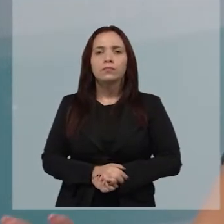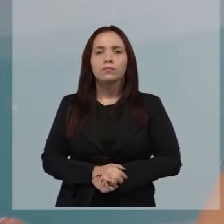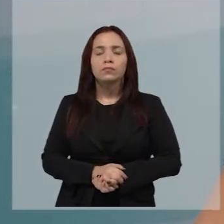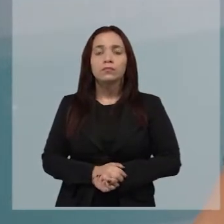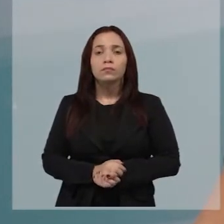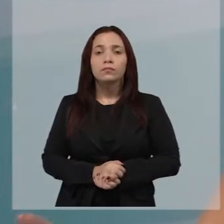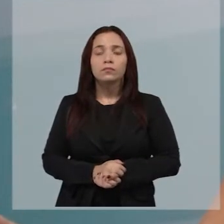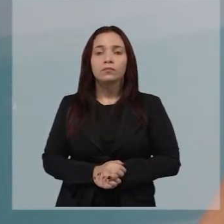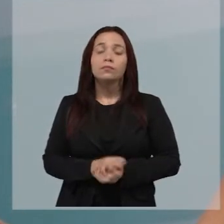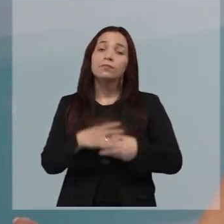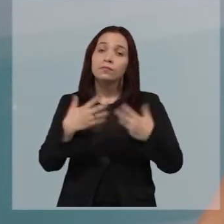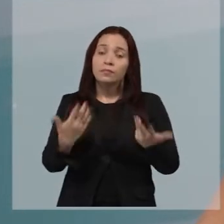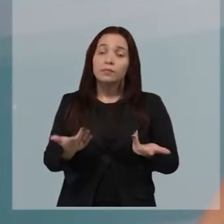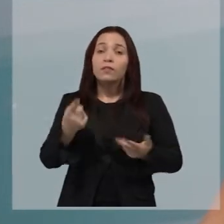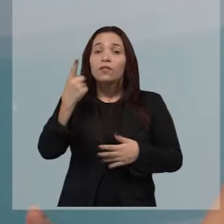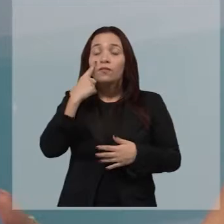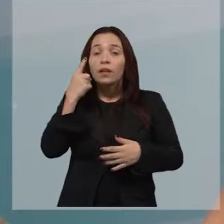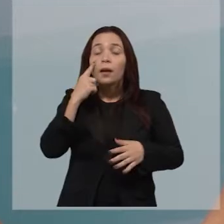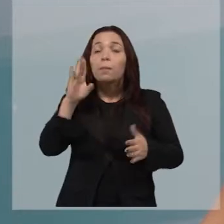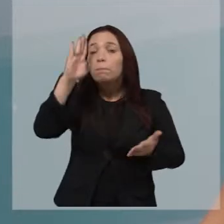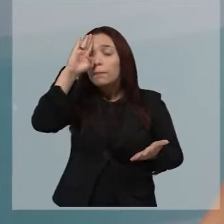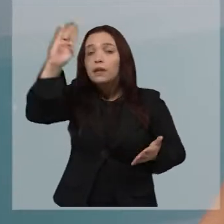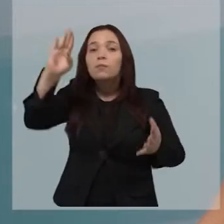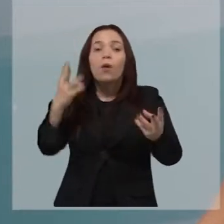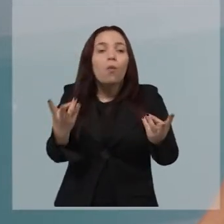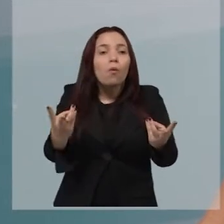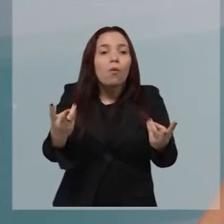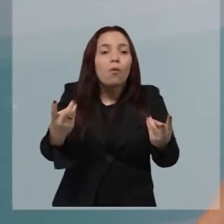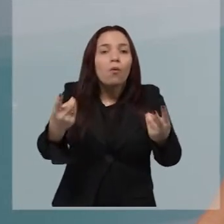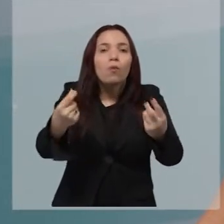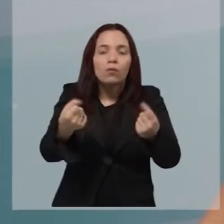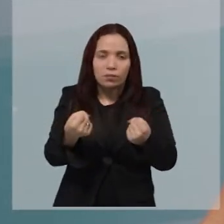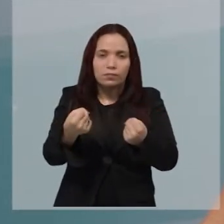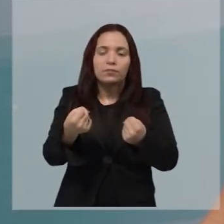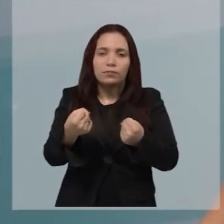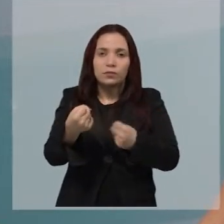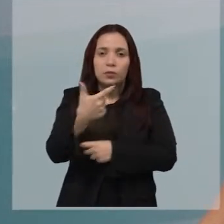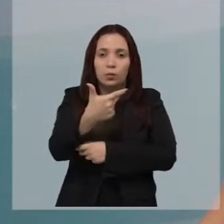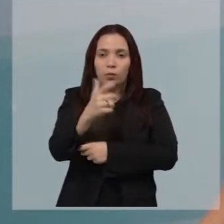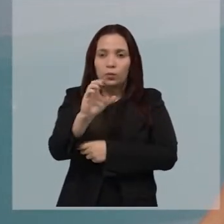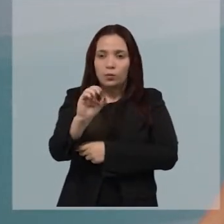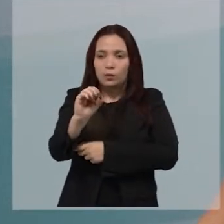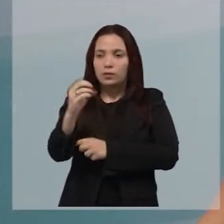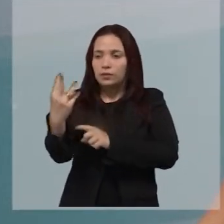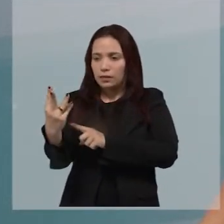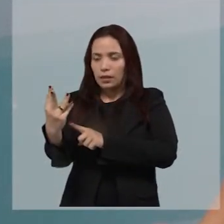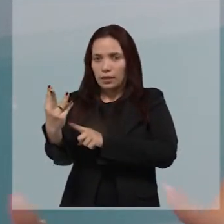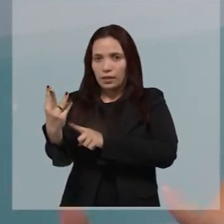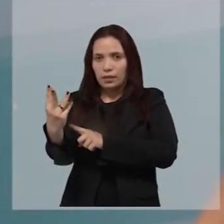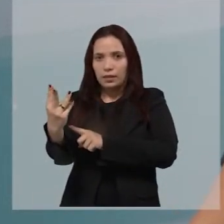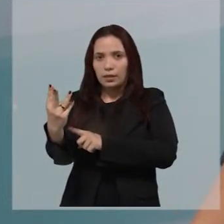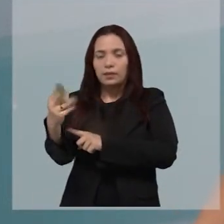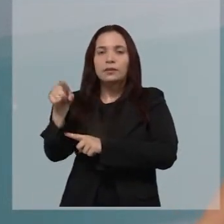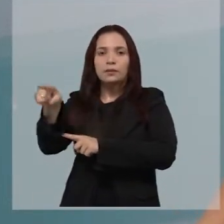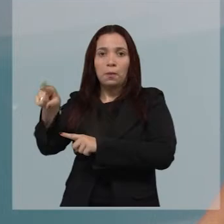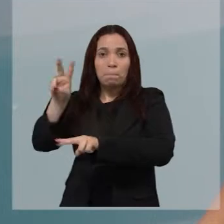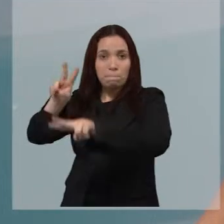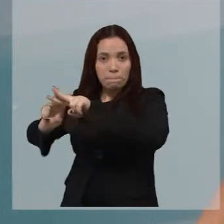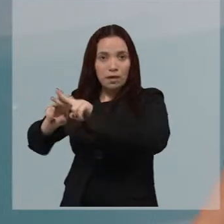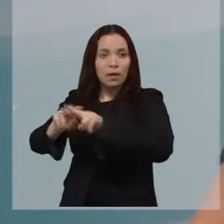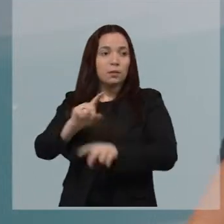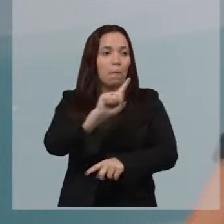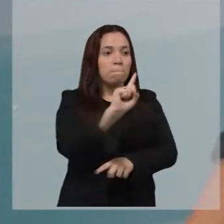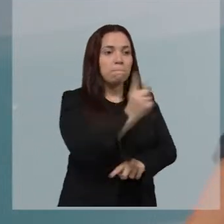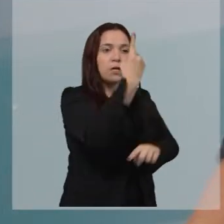Levando em consideração a proporcionalidade de quantidade de presos, né? Trabalhar com 203 tem um custo e trabalhar com 1.500 tem outro